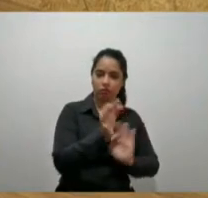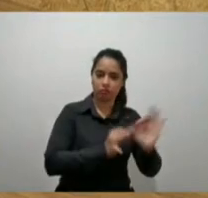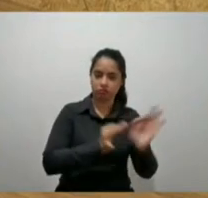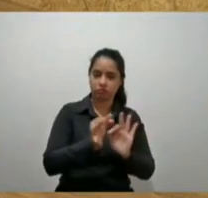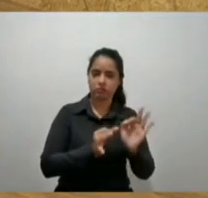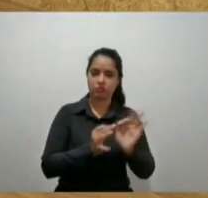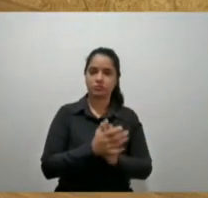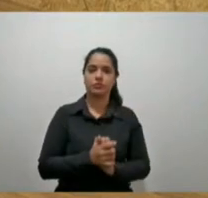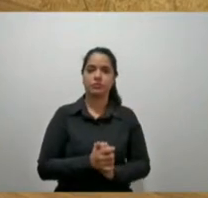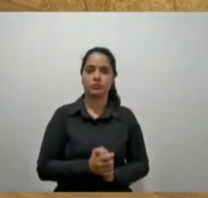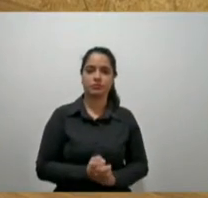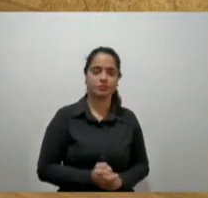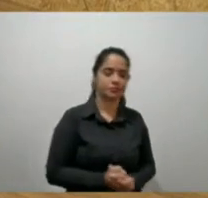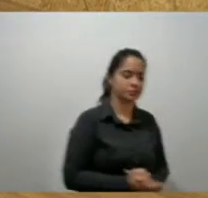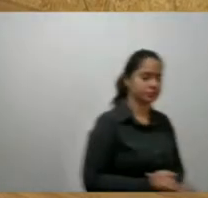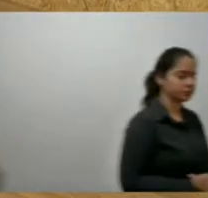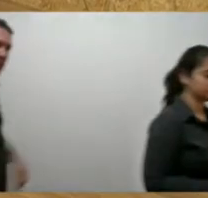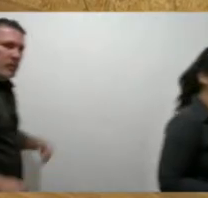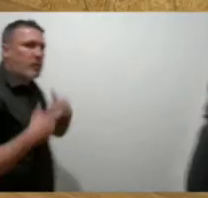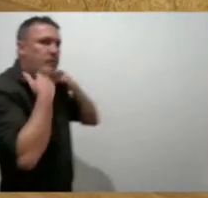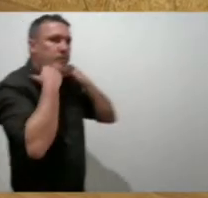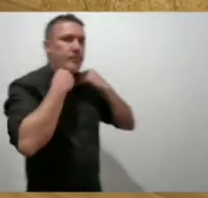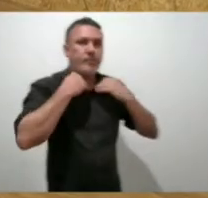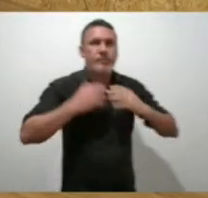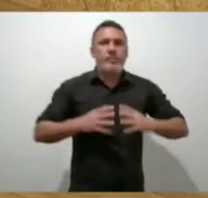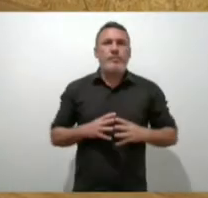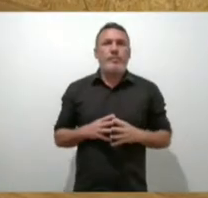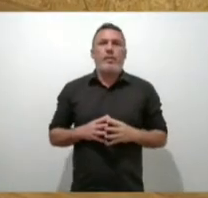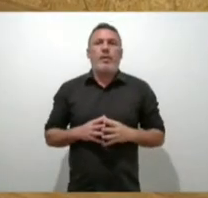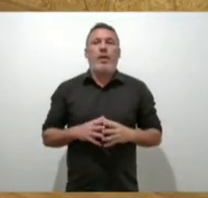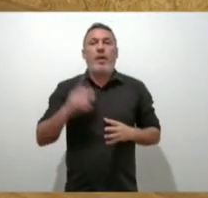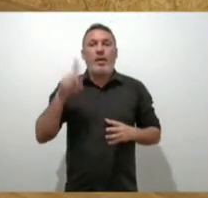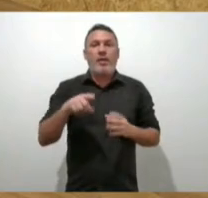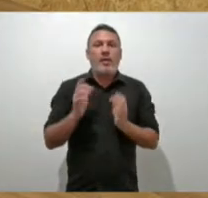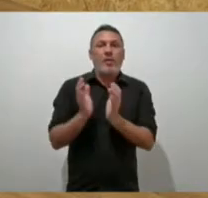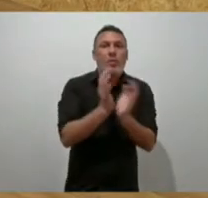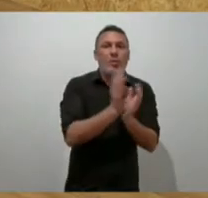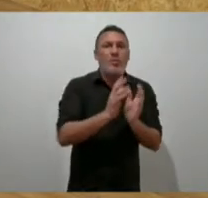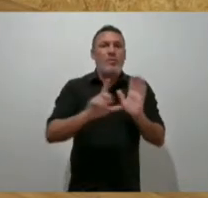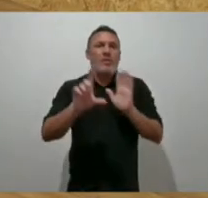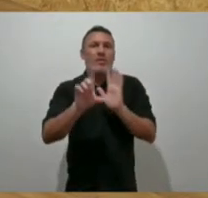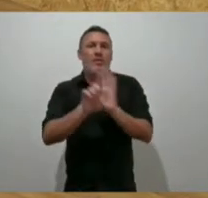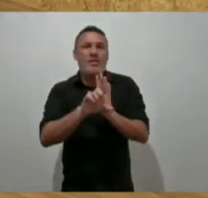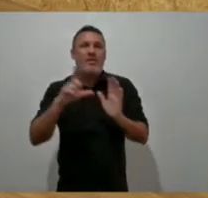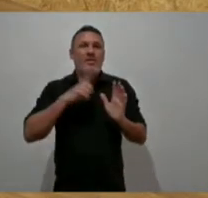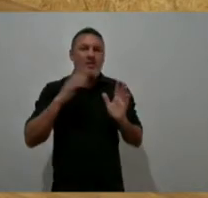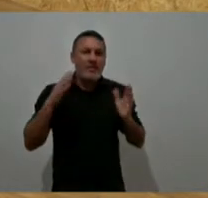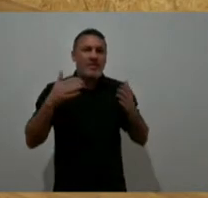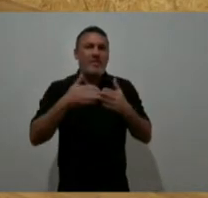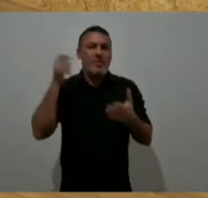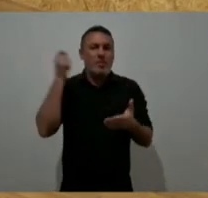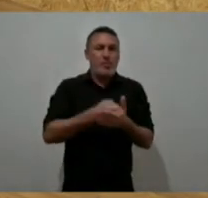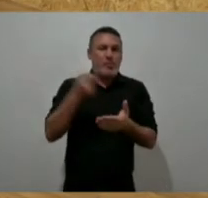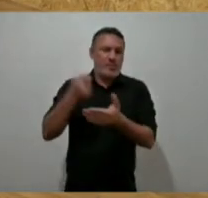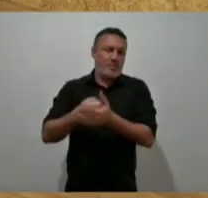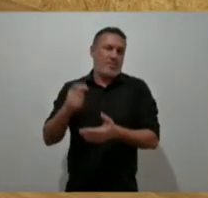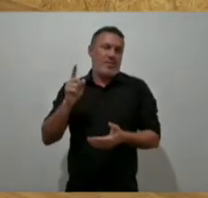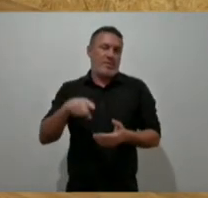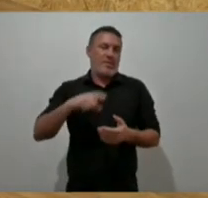sancionador, muitas vezes, ou seja, aquele que formula leis e as aplica para punir comportamentos inadequados. Então, eu